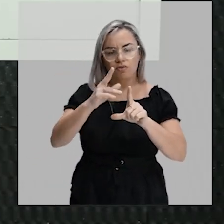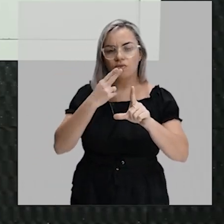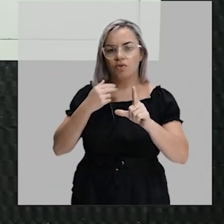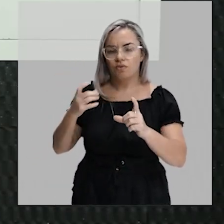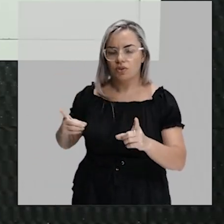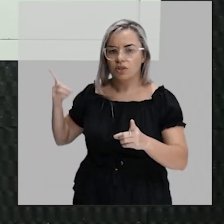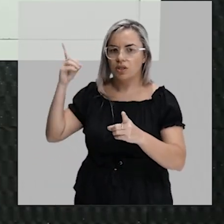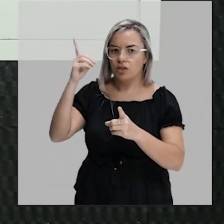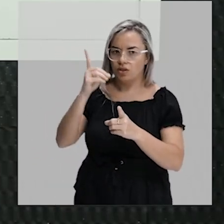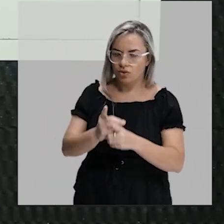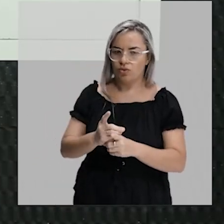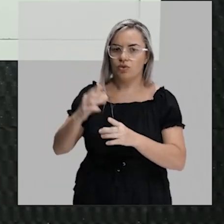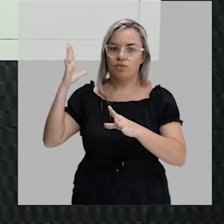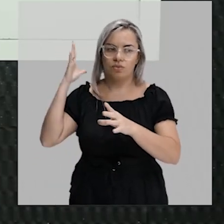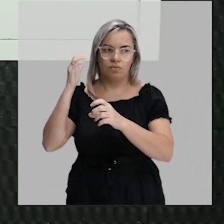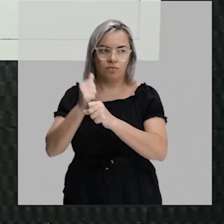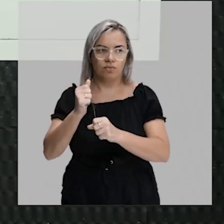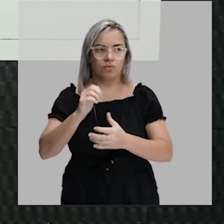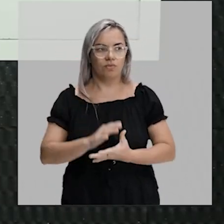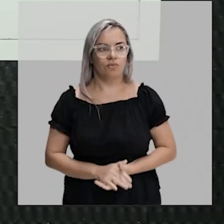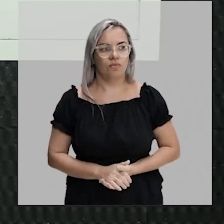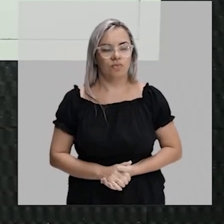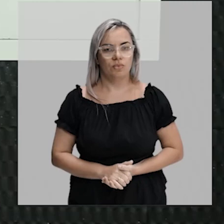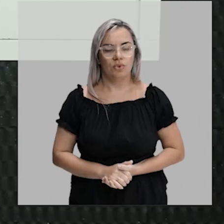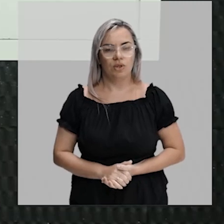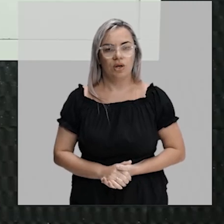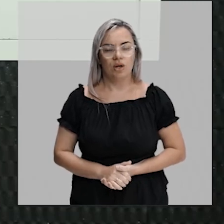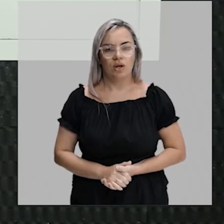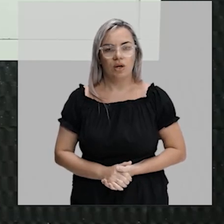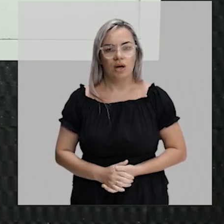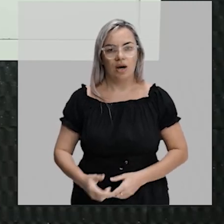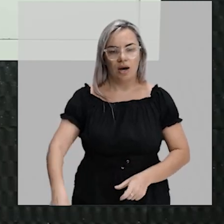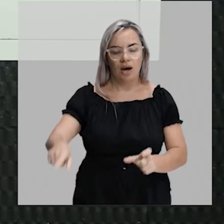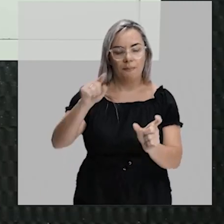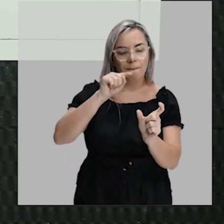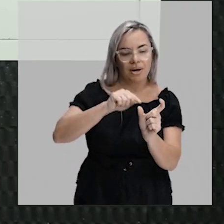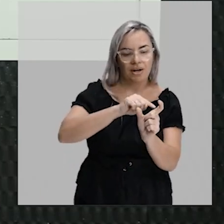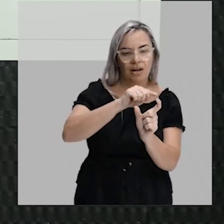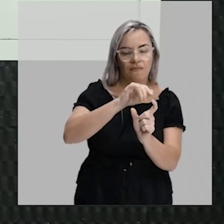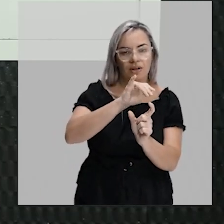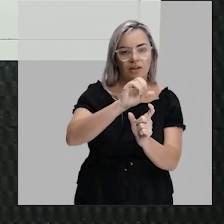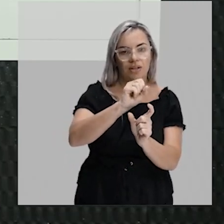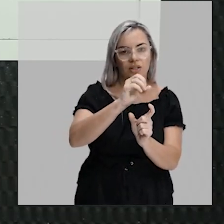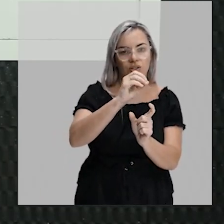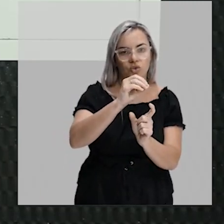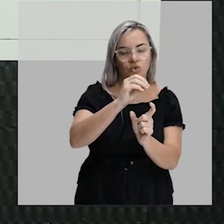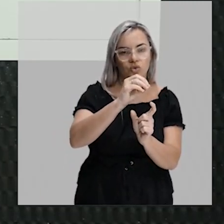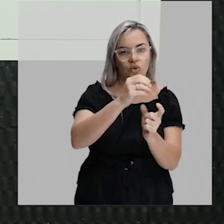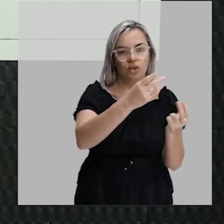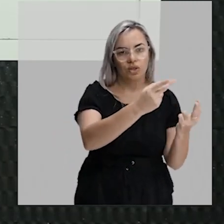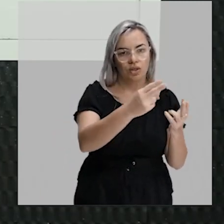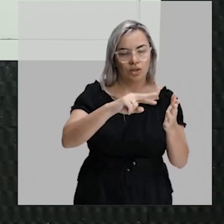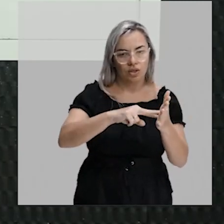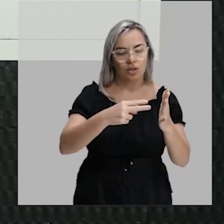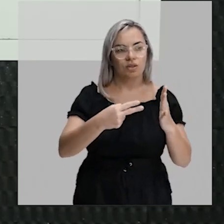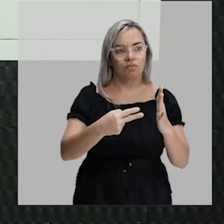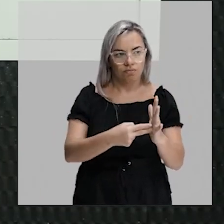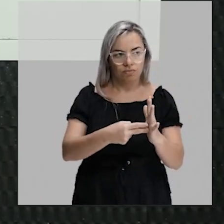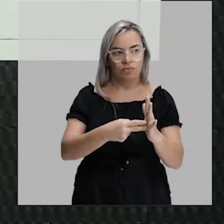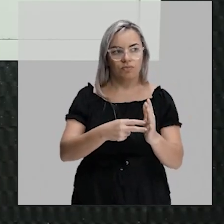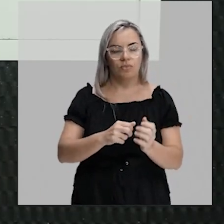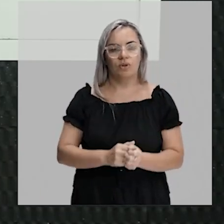E o iso, o prefixo iso significa igual. Pronto. Então, uma transformação de igual